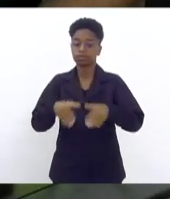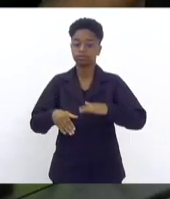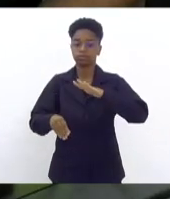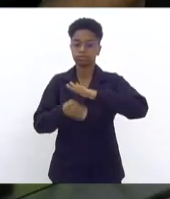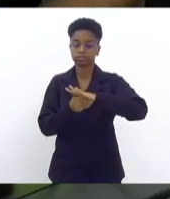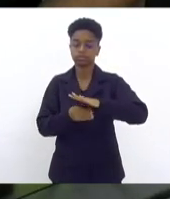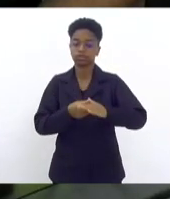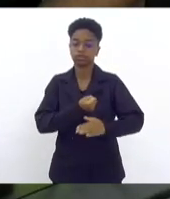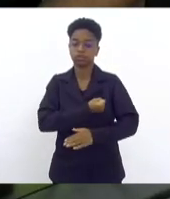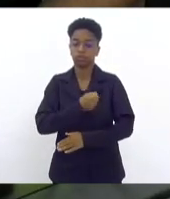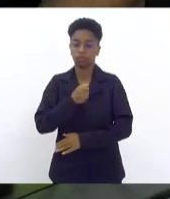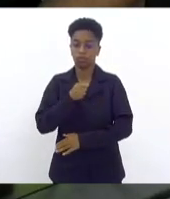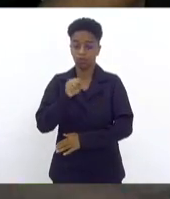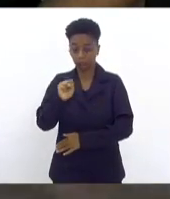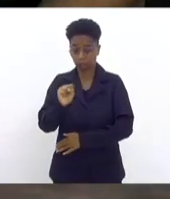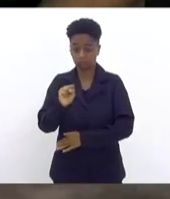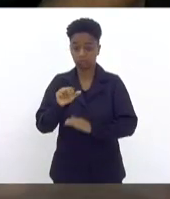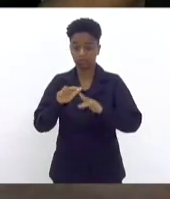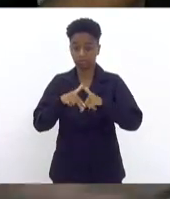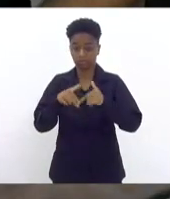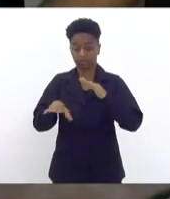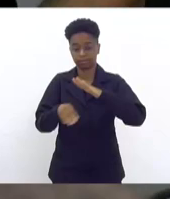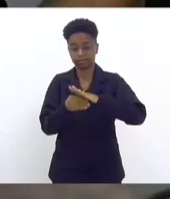pela emenda número 1 de plenário,